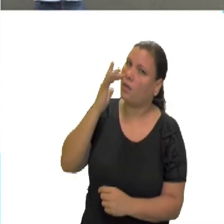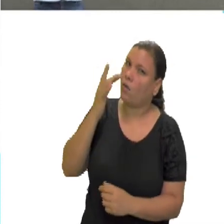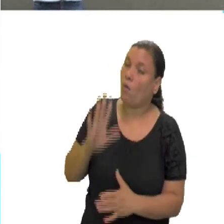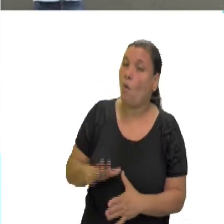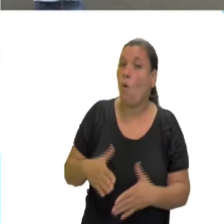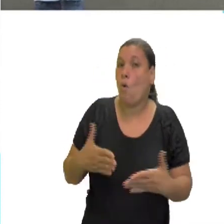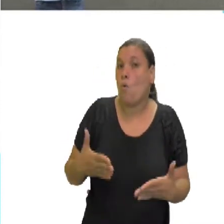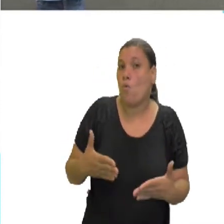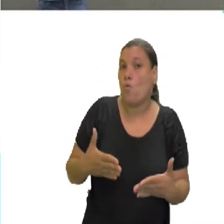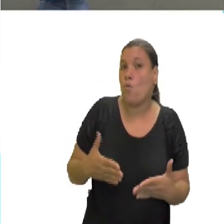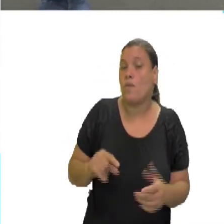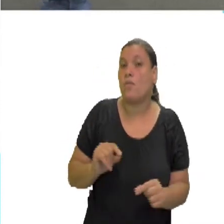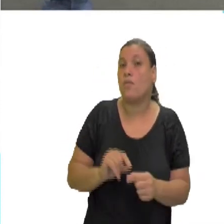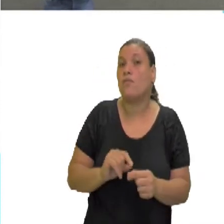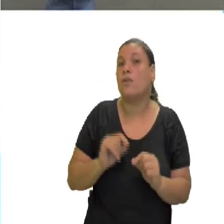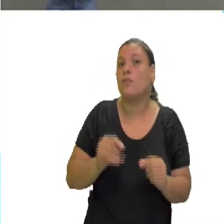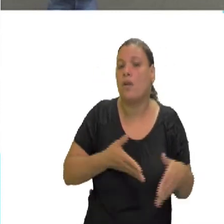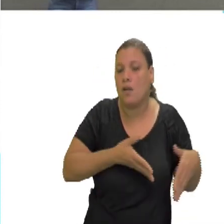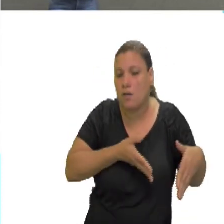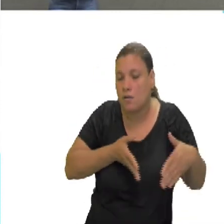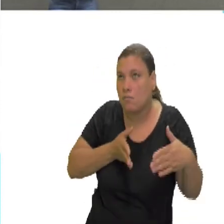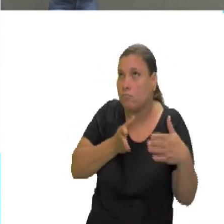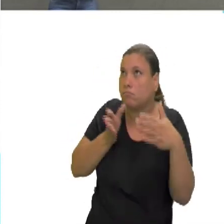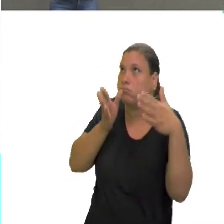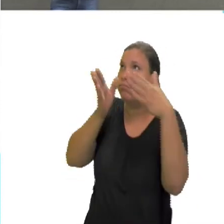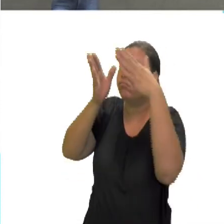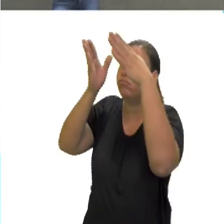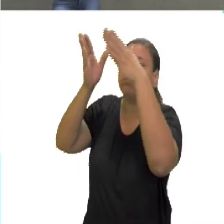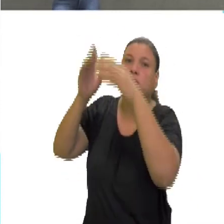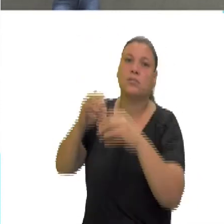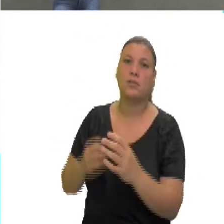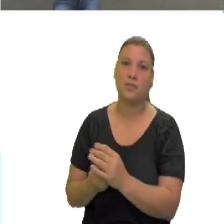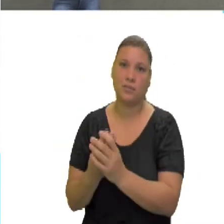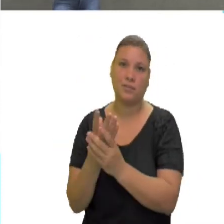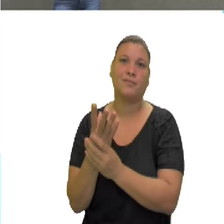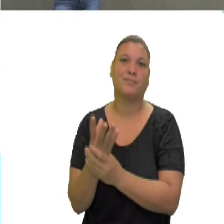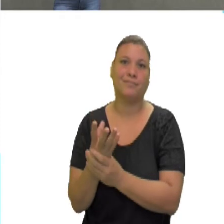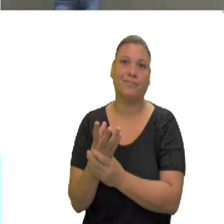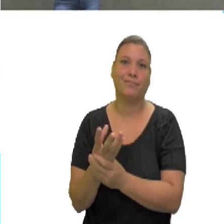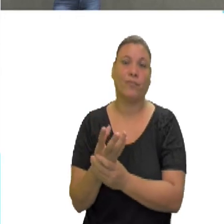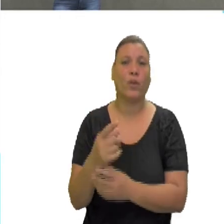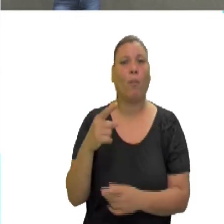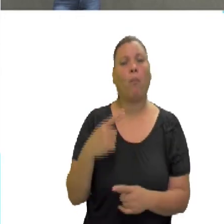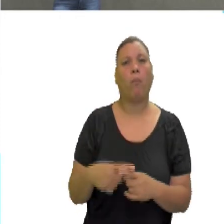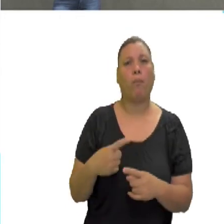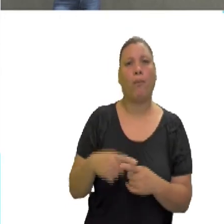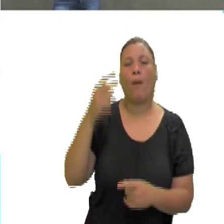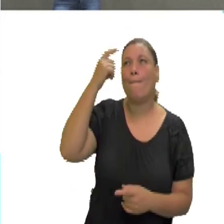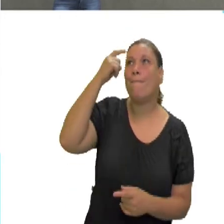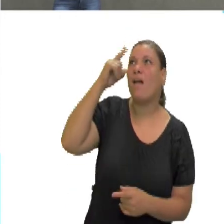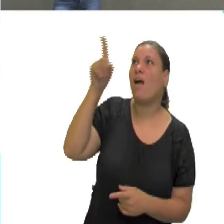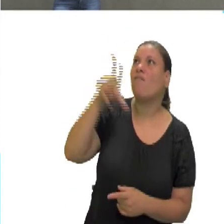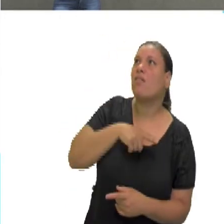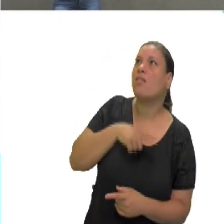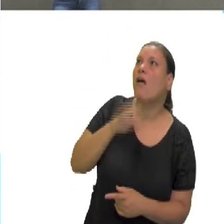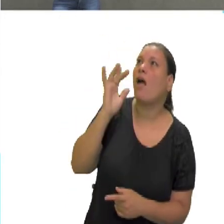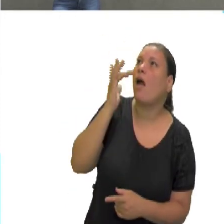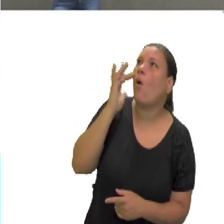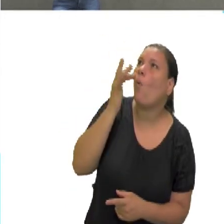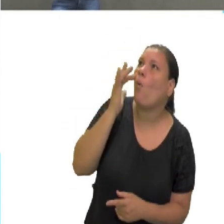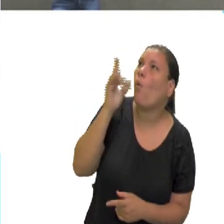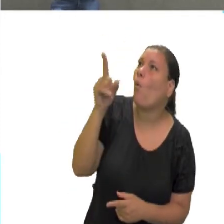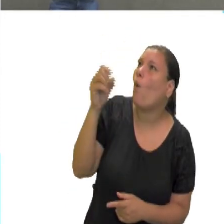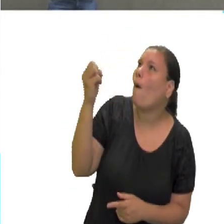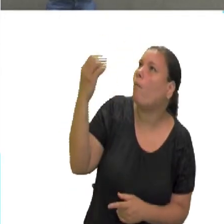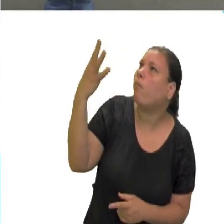essa montanha que ganhou esse nome porque eles achavam que iam encontrar ouro. Só que não encontraram ouro. Lá em